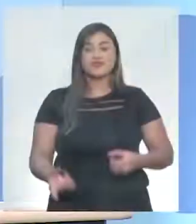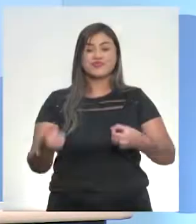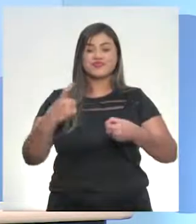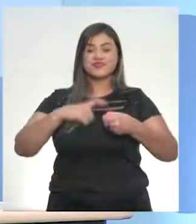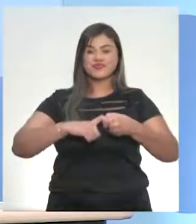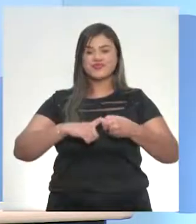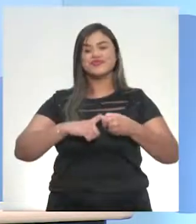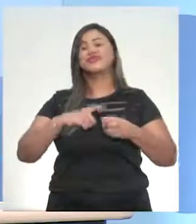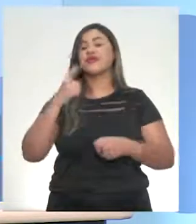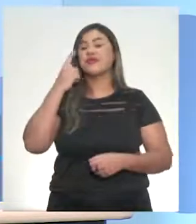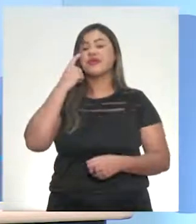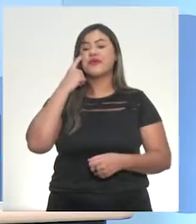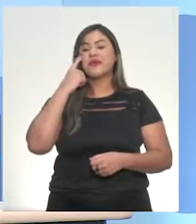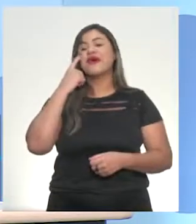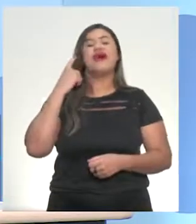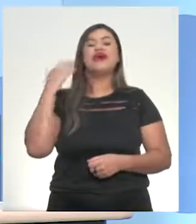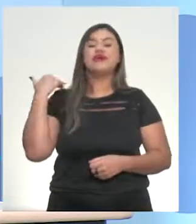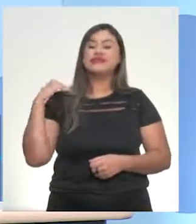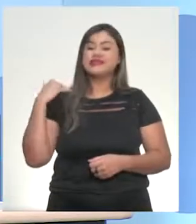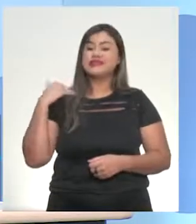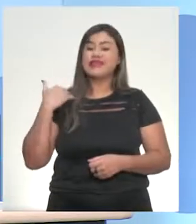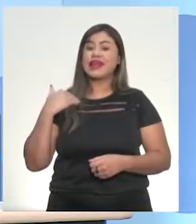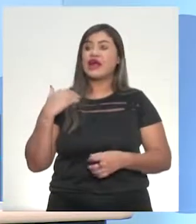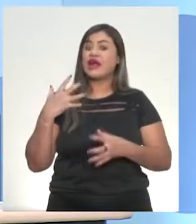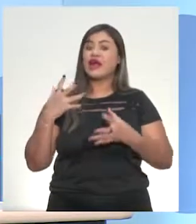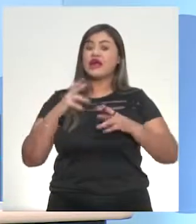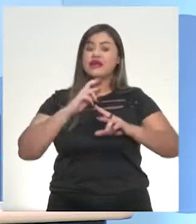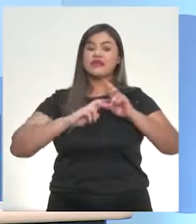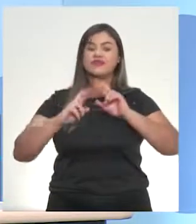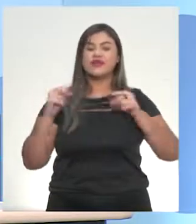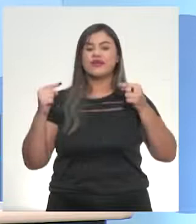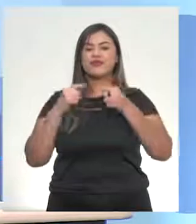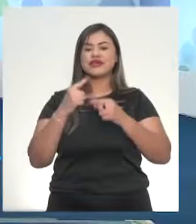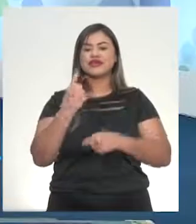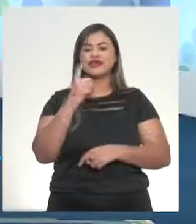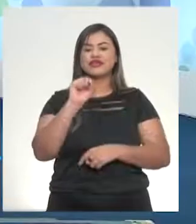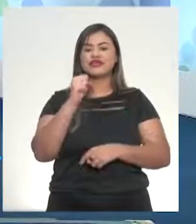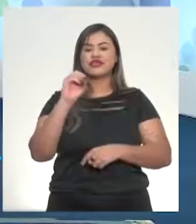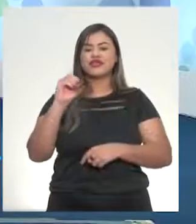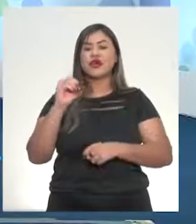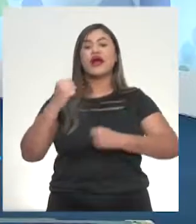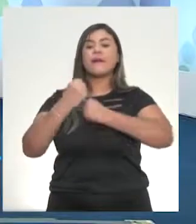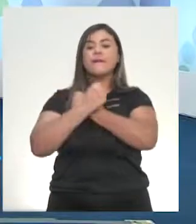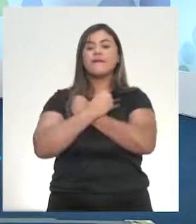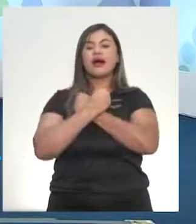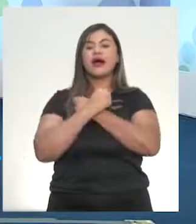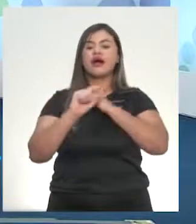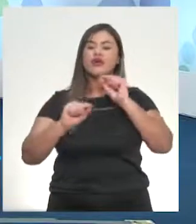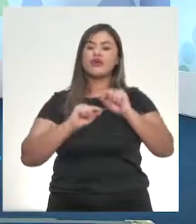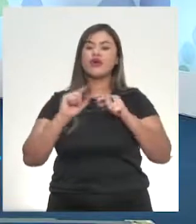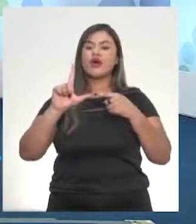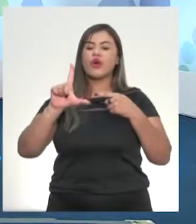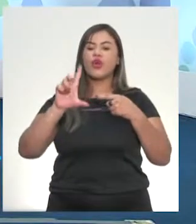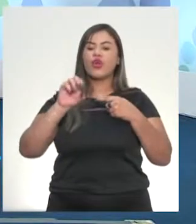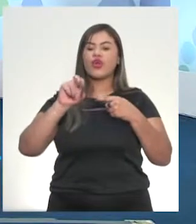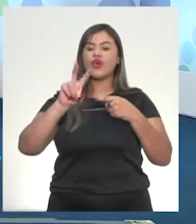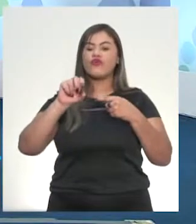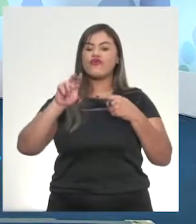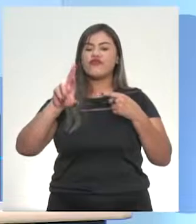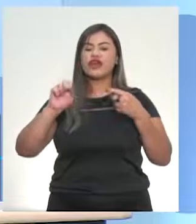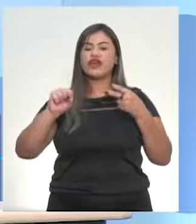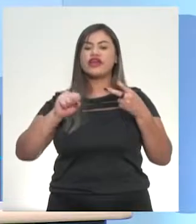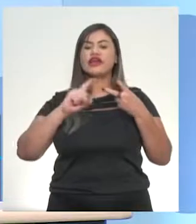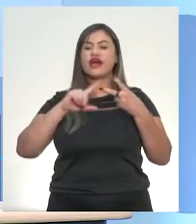Voltamos. Olha, professora Inês, gostei de ver. 180 foi o que apareceu aqui para constante. Então, um abraço para o pessoal de Louveira, da Escola Resende,